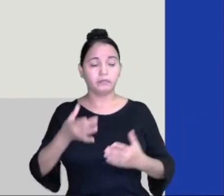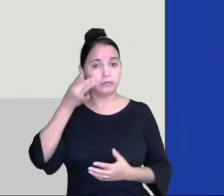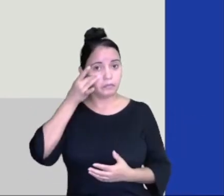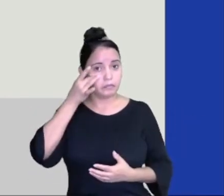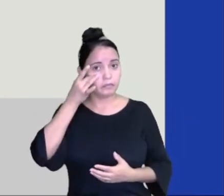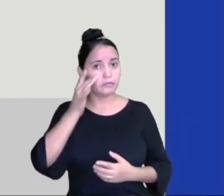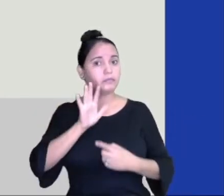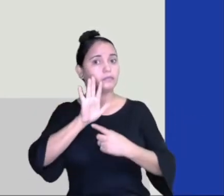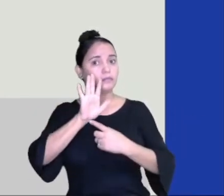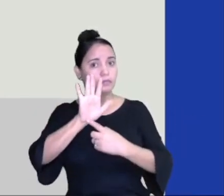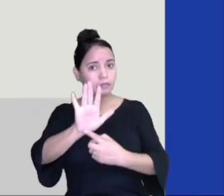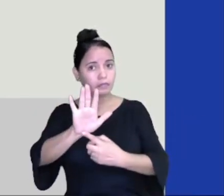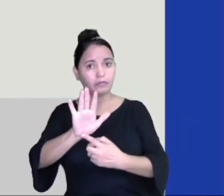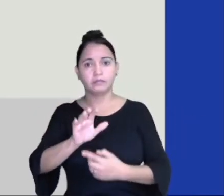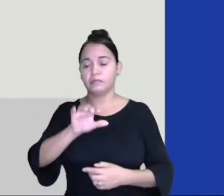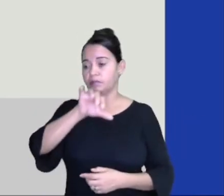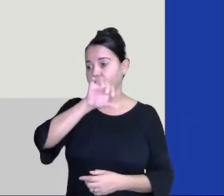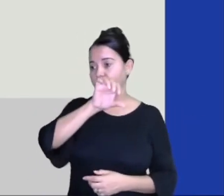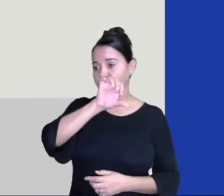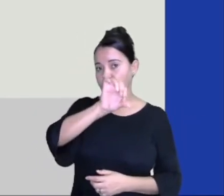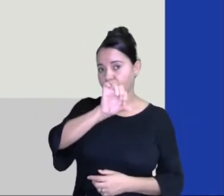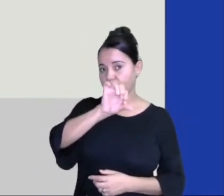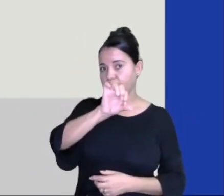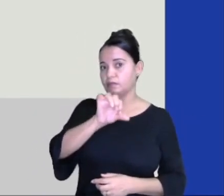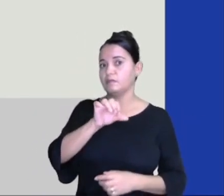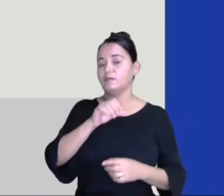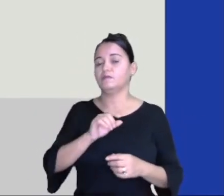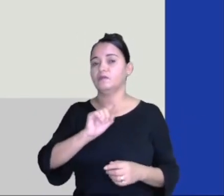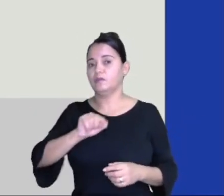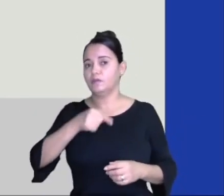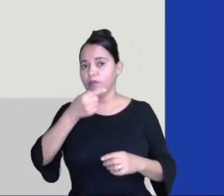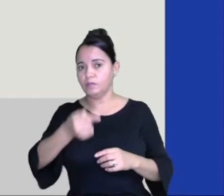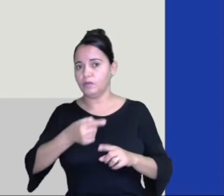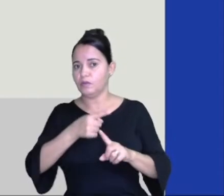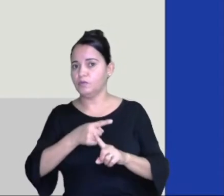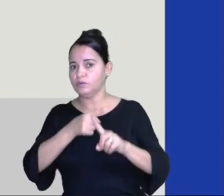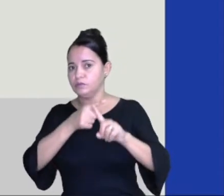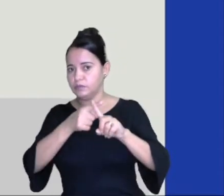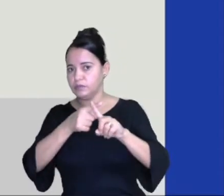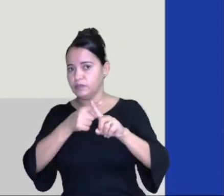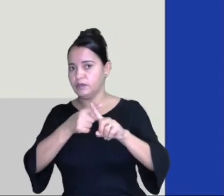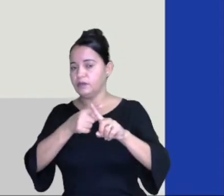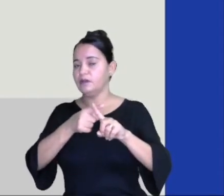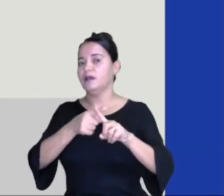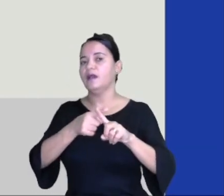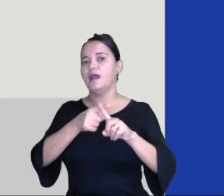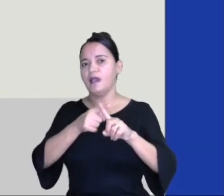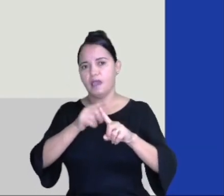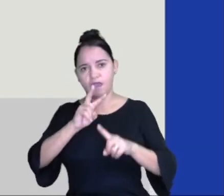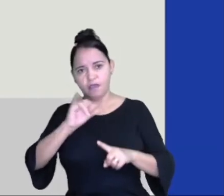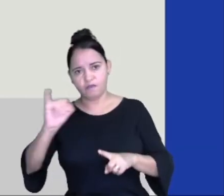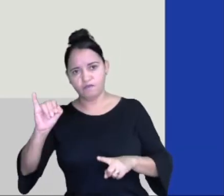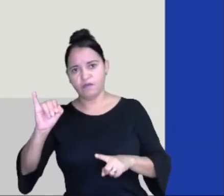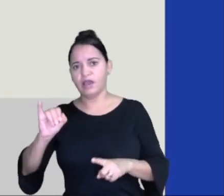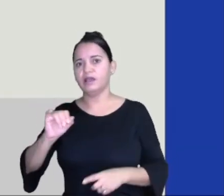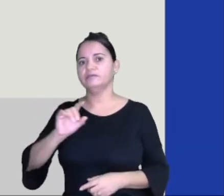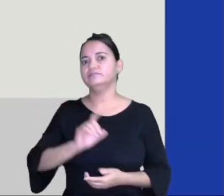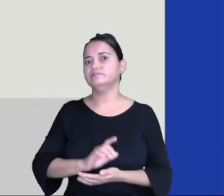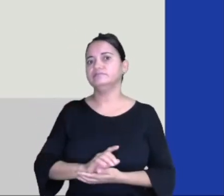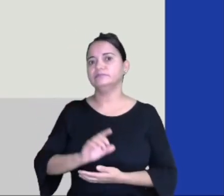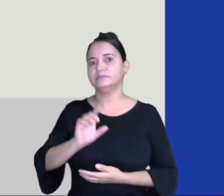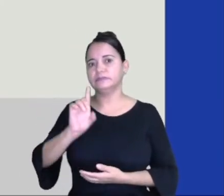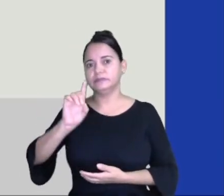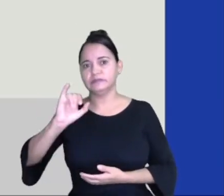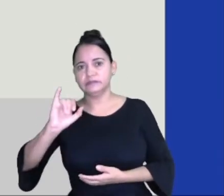comprovando que o 9, se eu multiplicar o divisor pelo quociente e adicionar o resto, vai ser o dividendo,